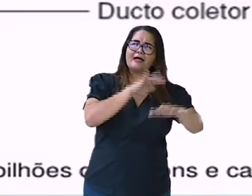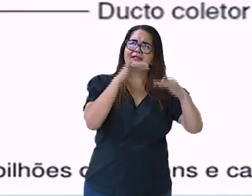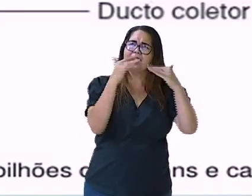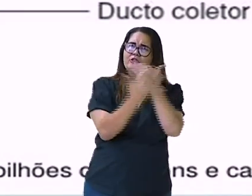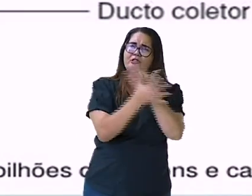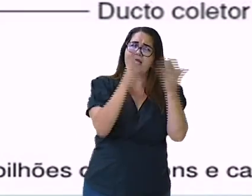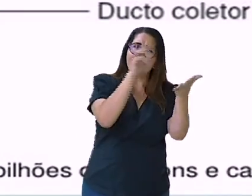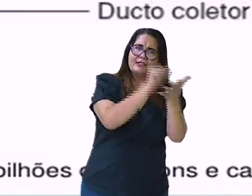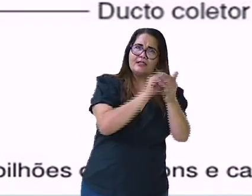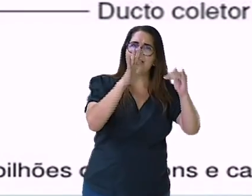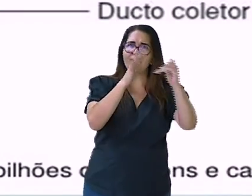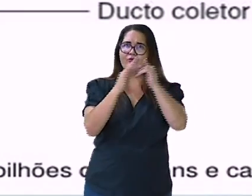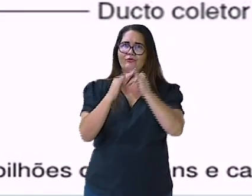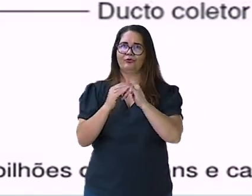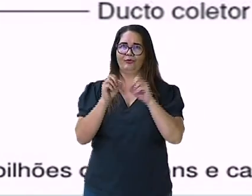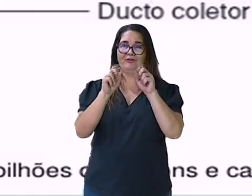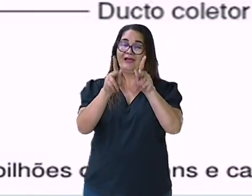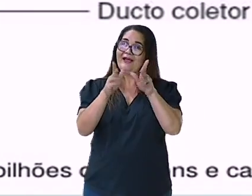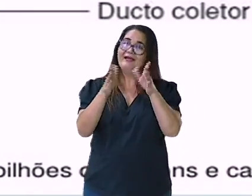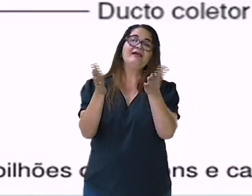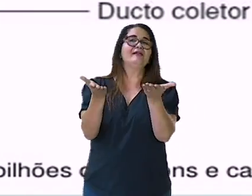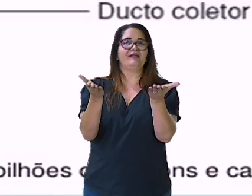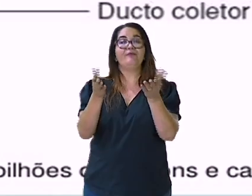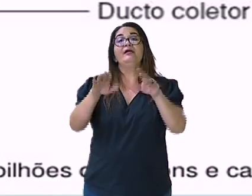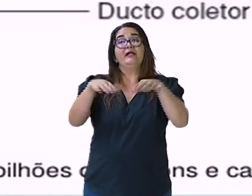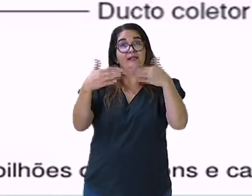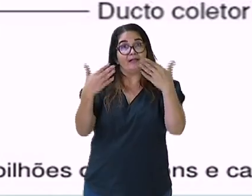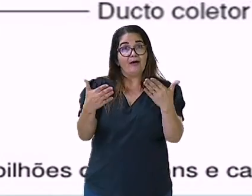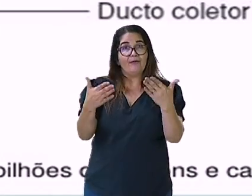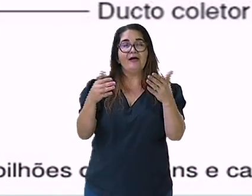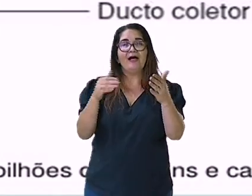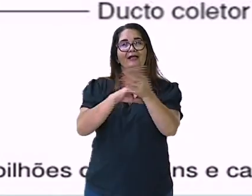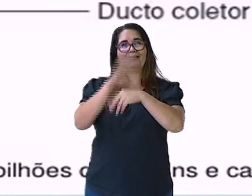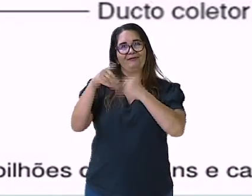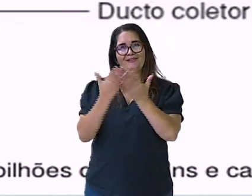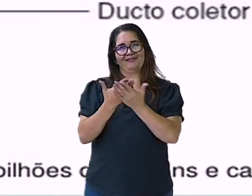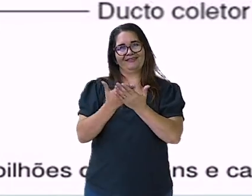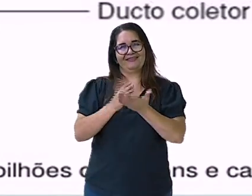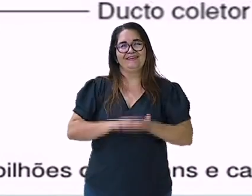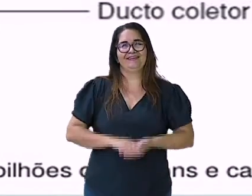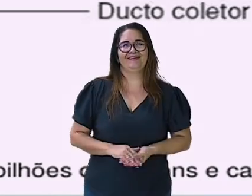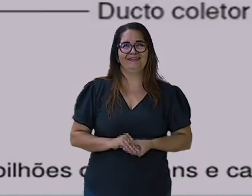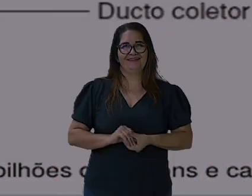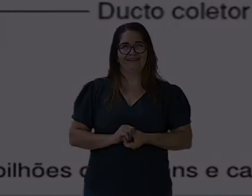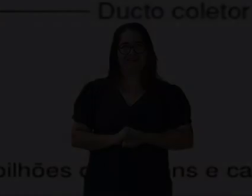e se inscrever no nosso canal do YouTube SMED-GV. Até a próxima!